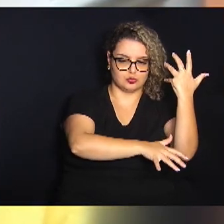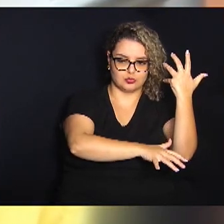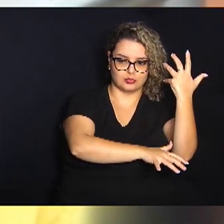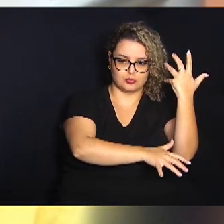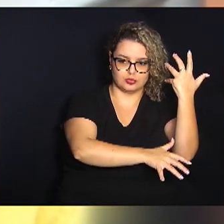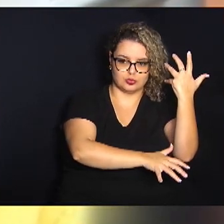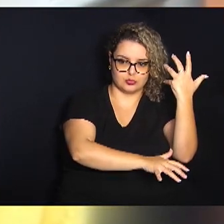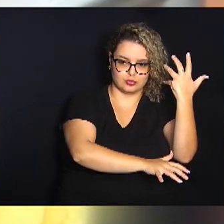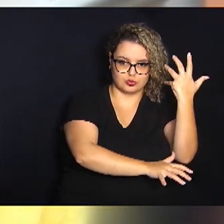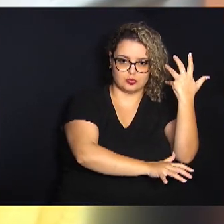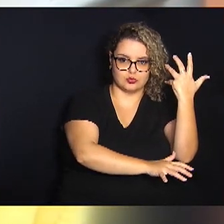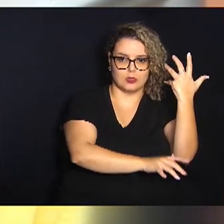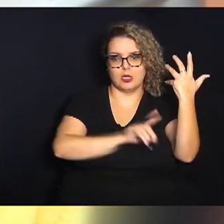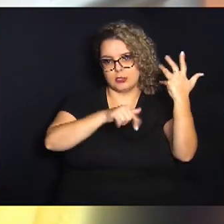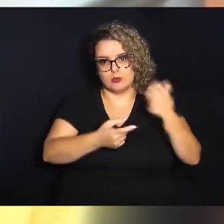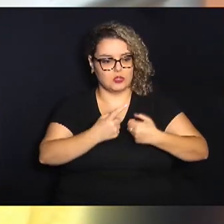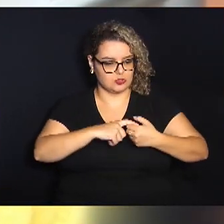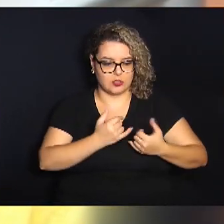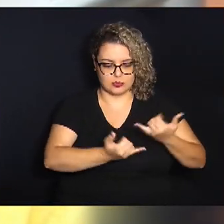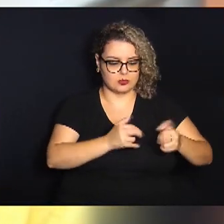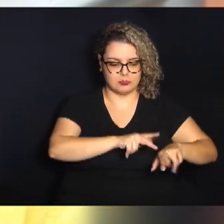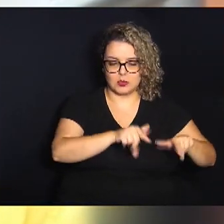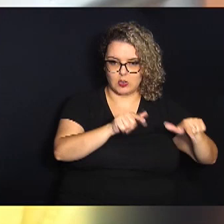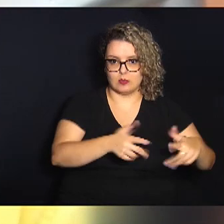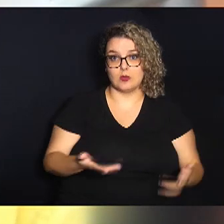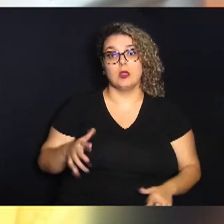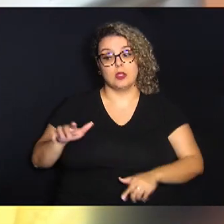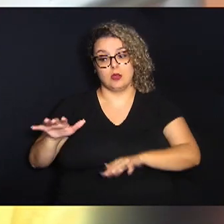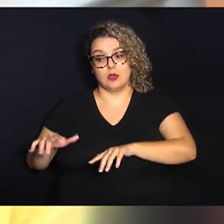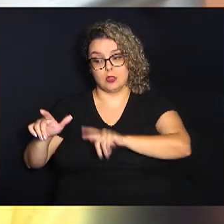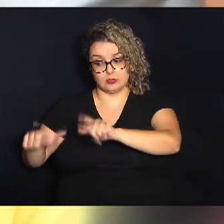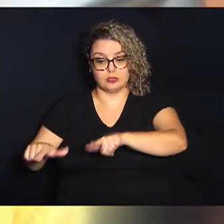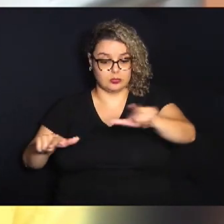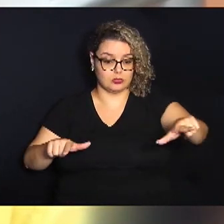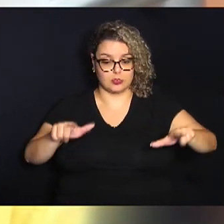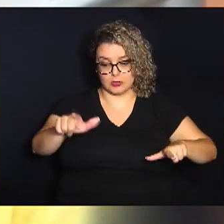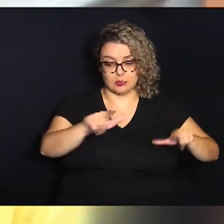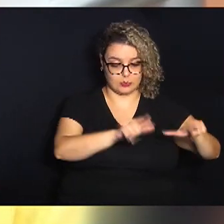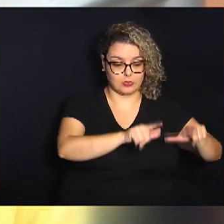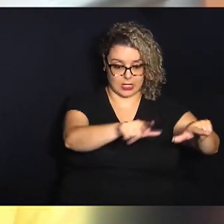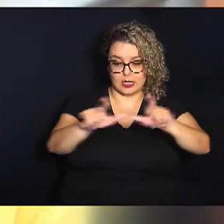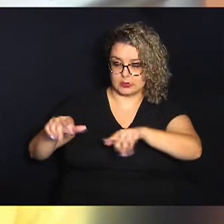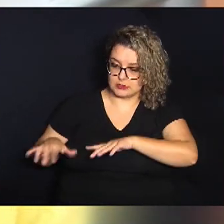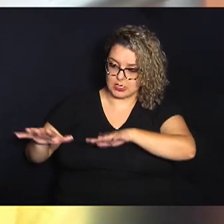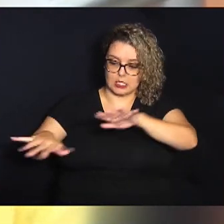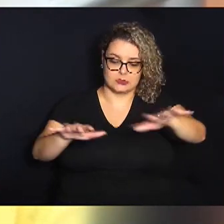a questão apresentada aqui é em áreas possíveis de nós termos outros